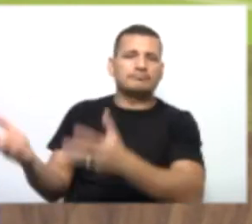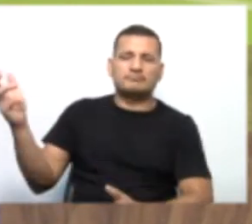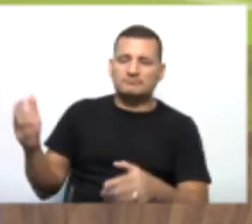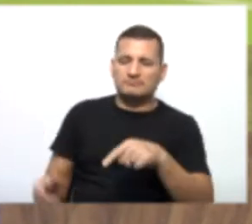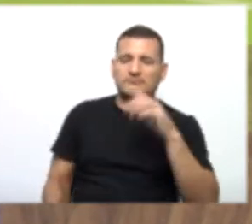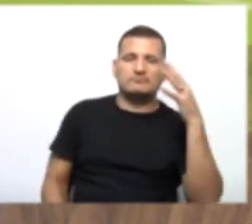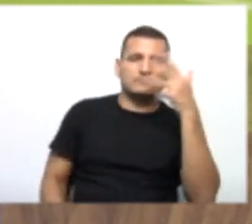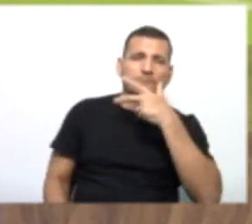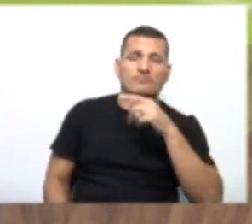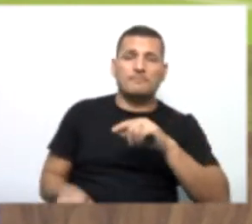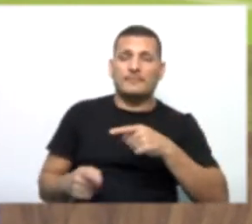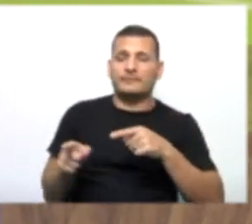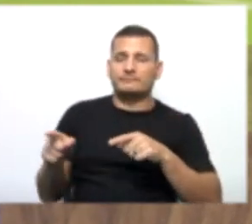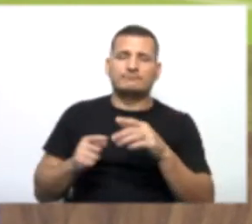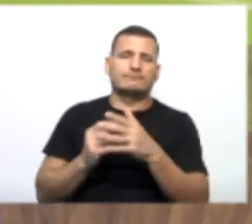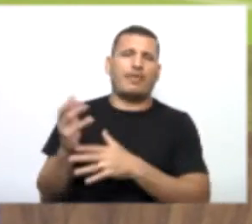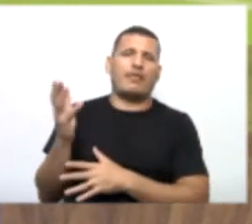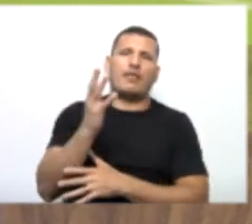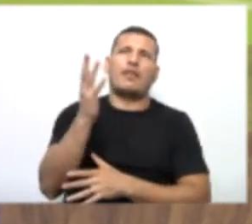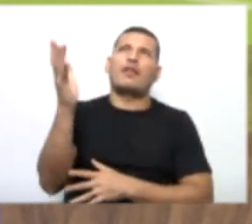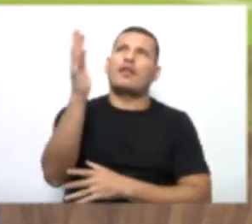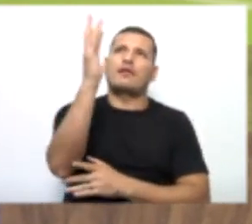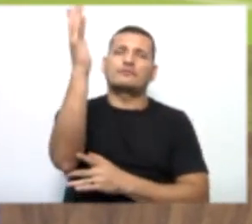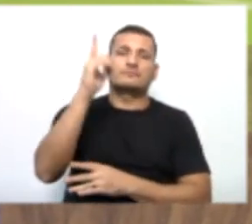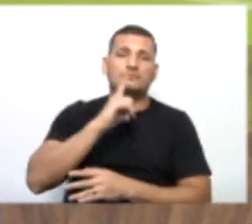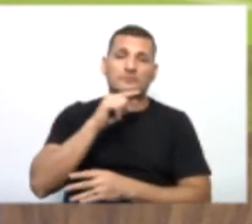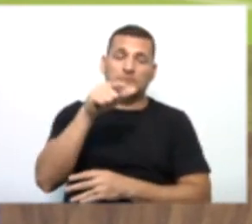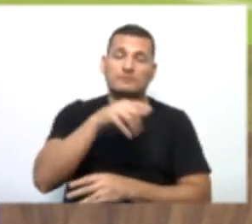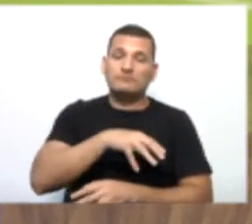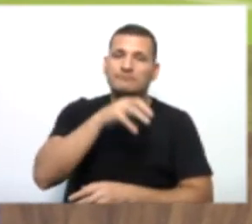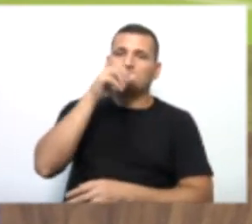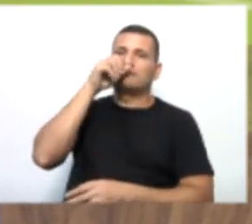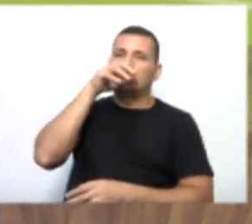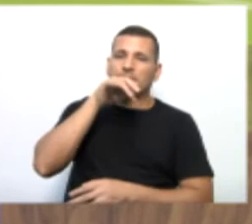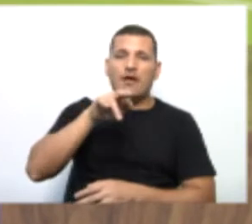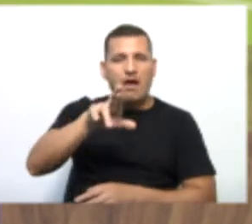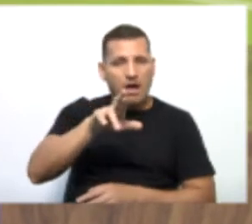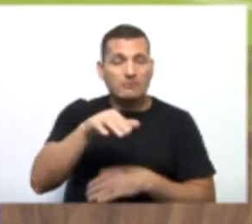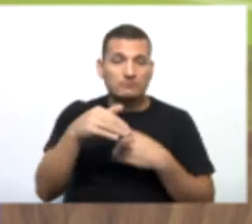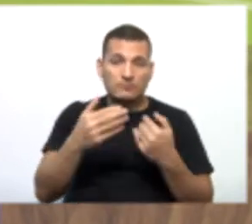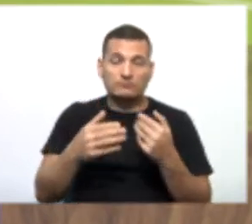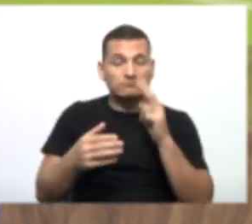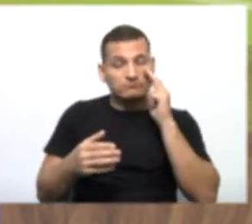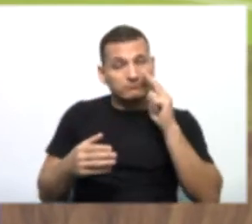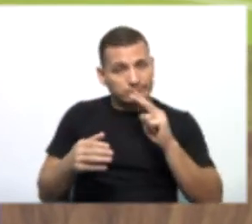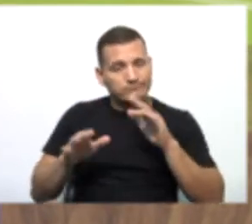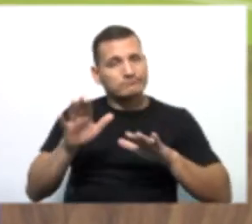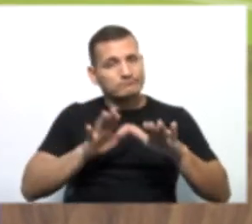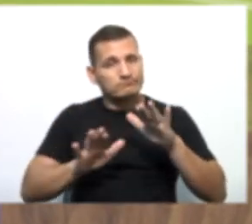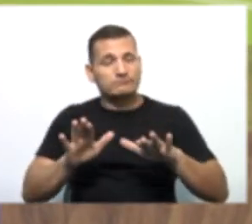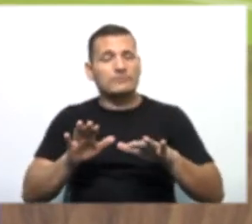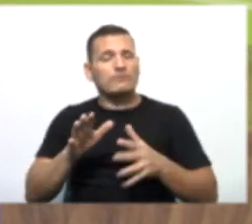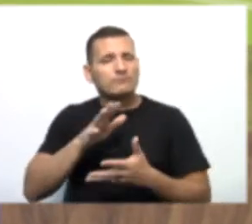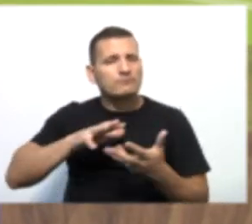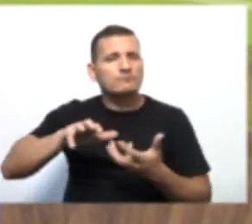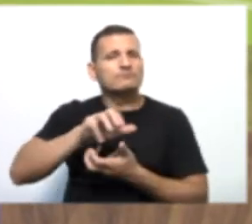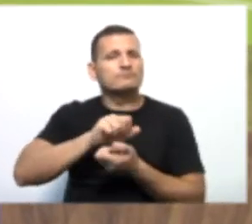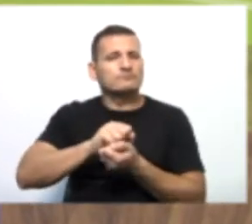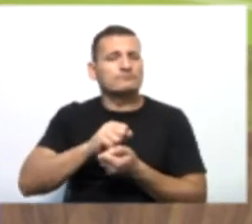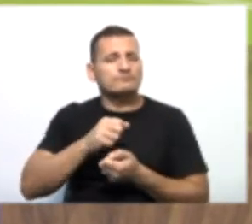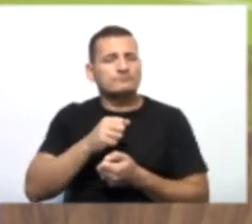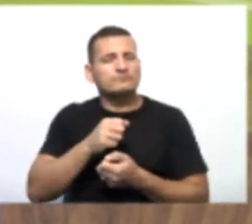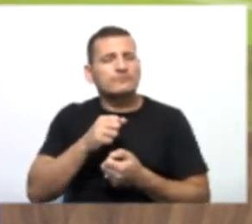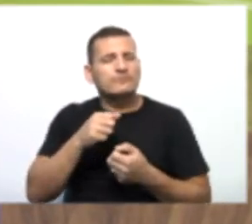Imagina a poluição que isso está trazendo. É o ar que você mesmo está respirando. Então, ó, vamos reciclar, vamos ter uma educação melhor para